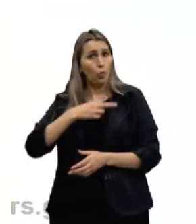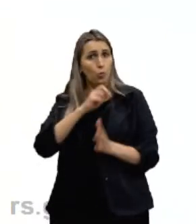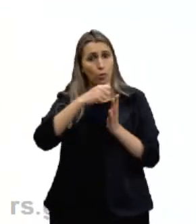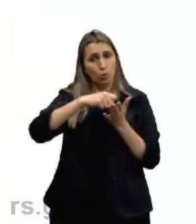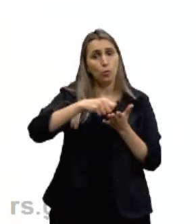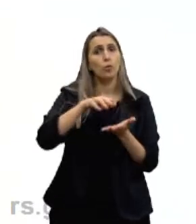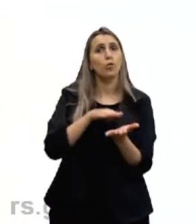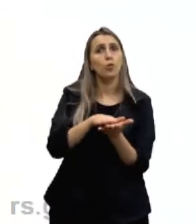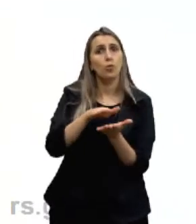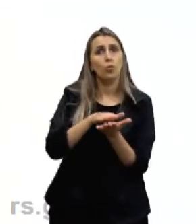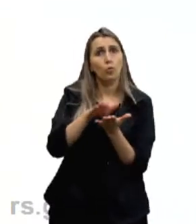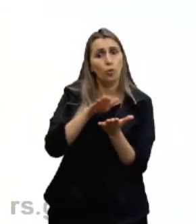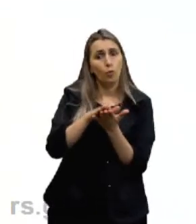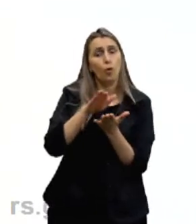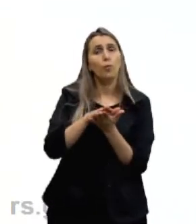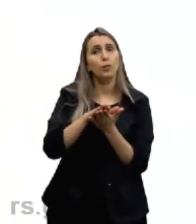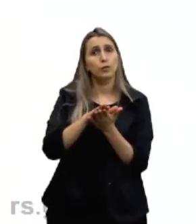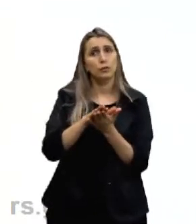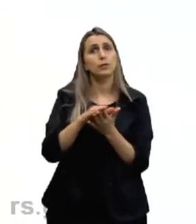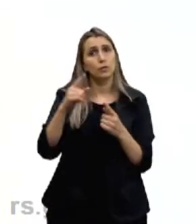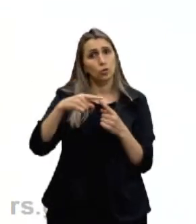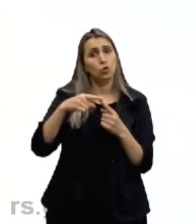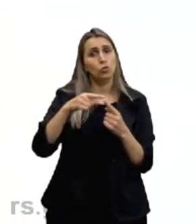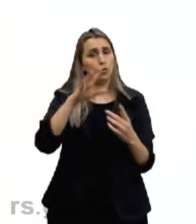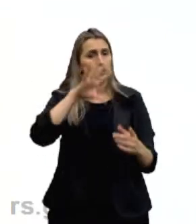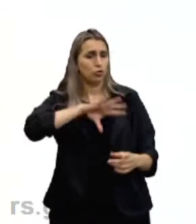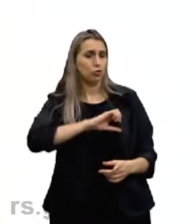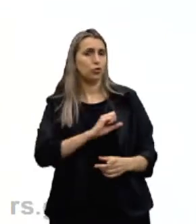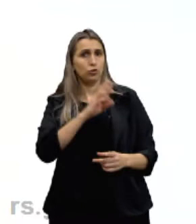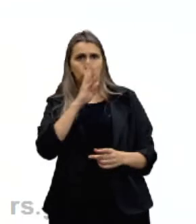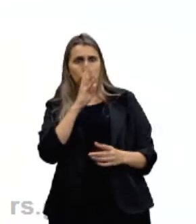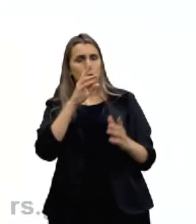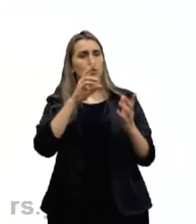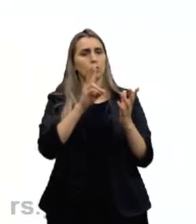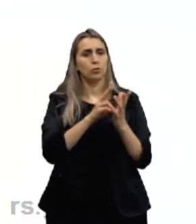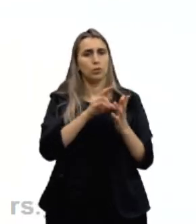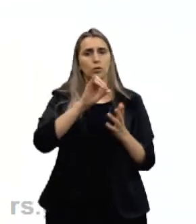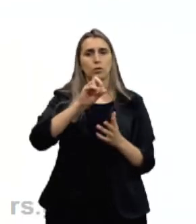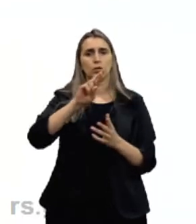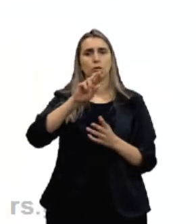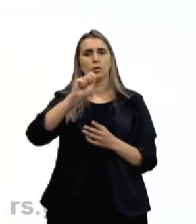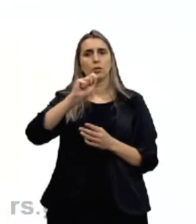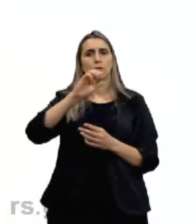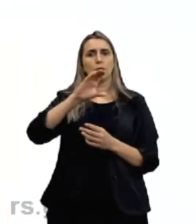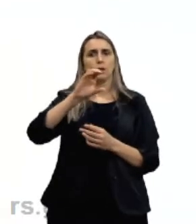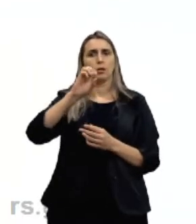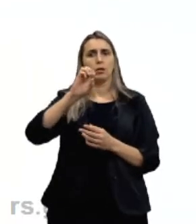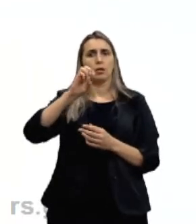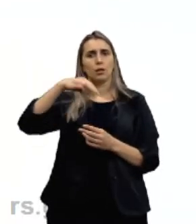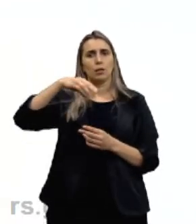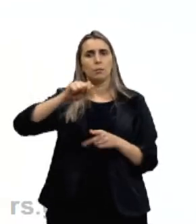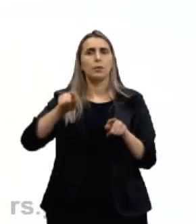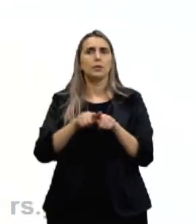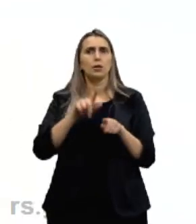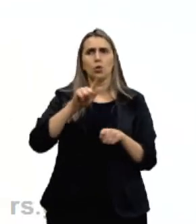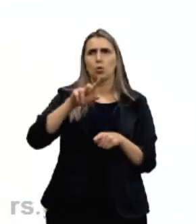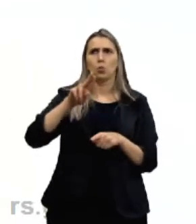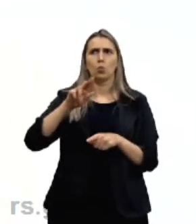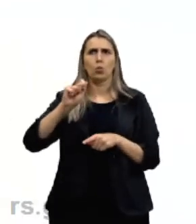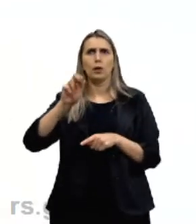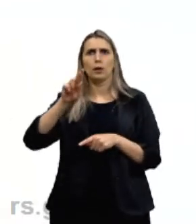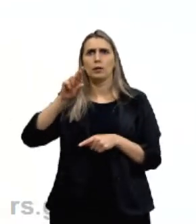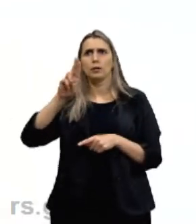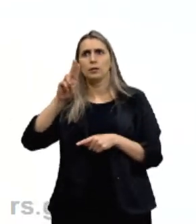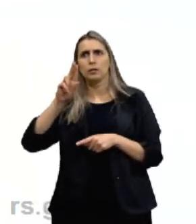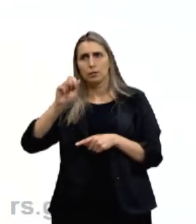que ele vai publicar que são os indianistas tá que é lá o Iracema O Guarani e mais outros